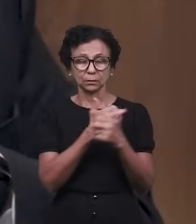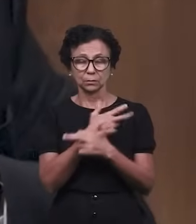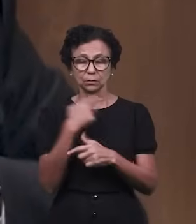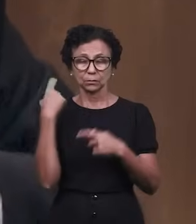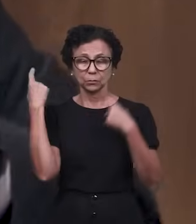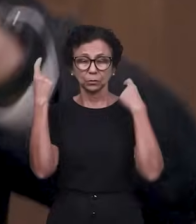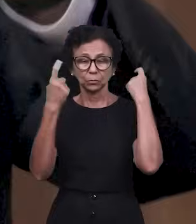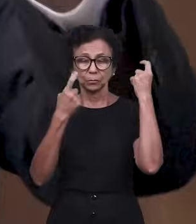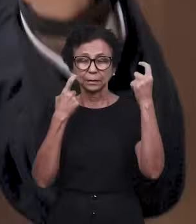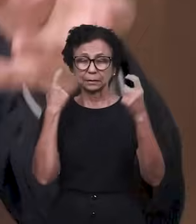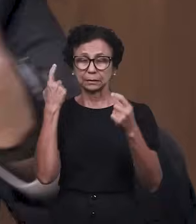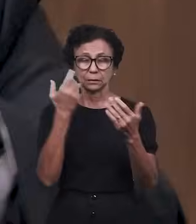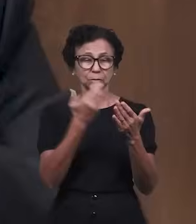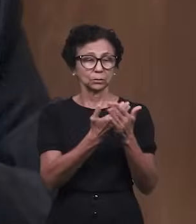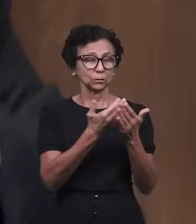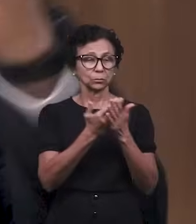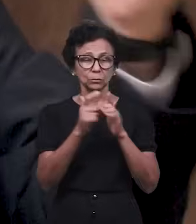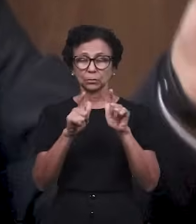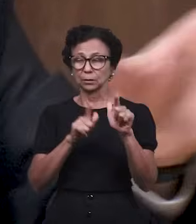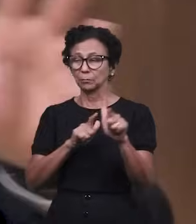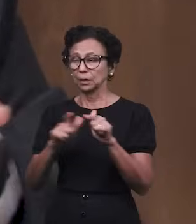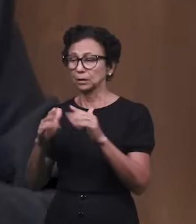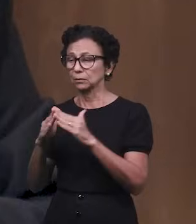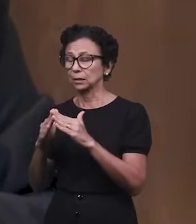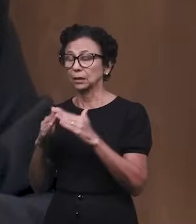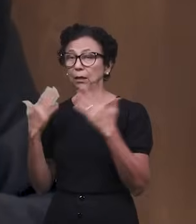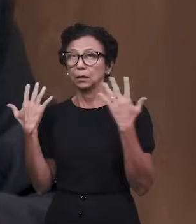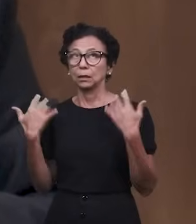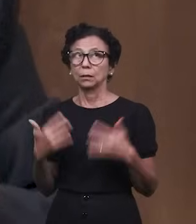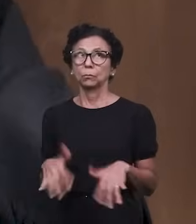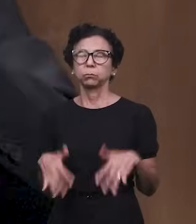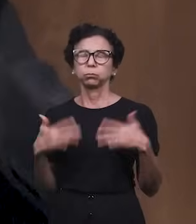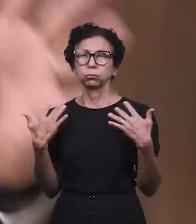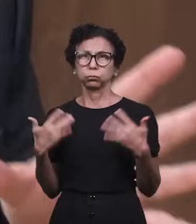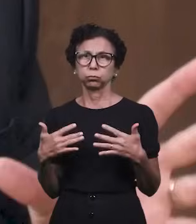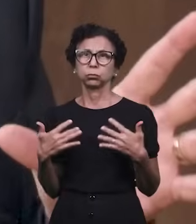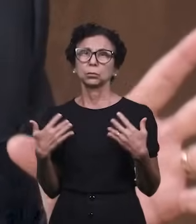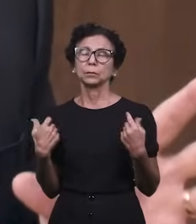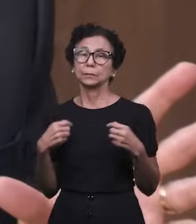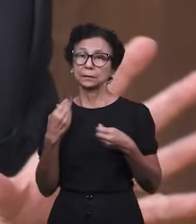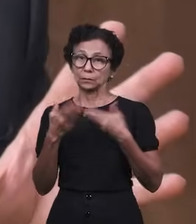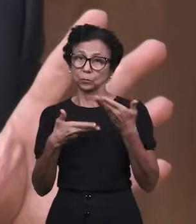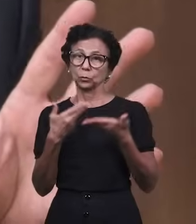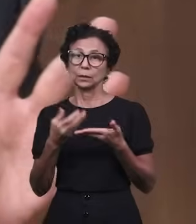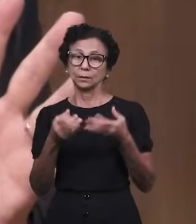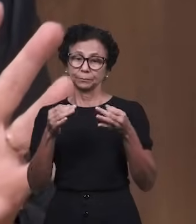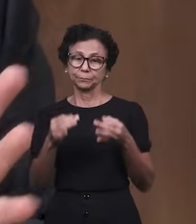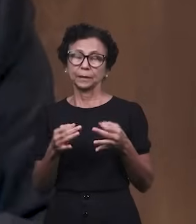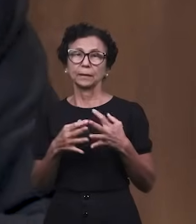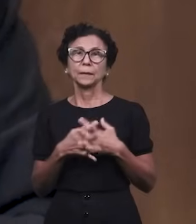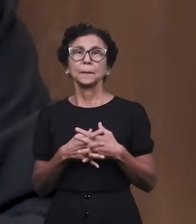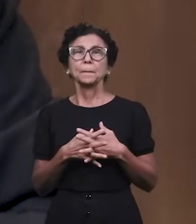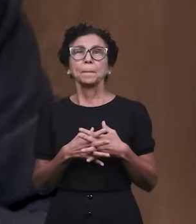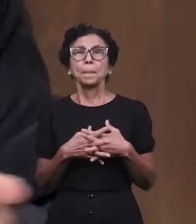com as preocupações, é o meu estudo, meu trabalho, a casa, etc. E temos que cuidar bem das coisas, que você deixa